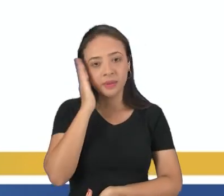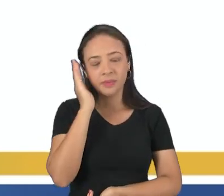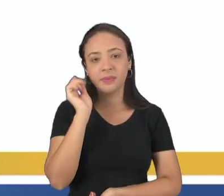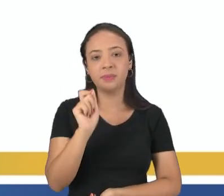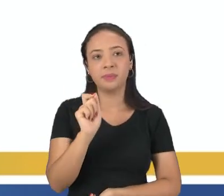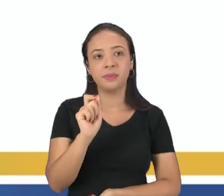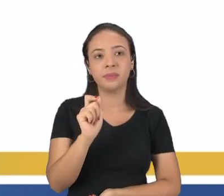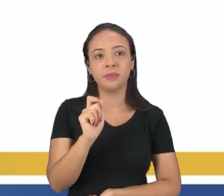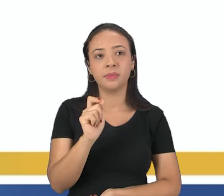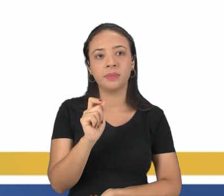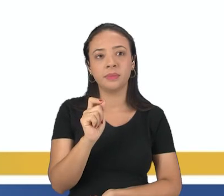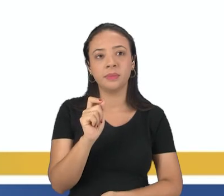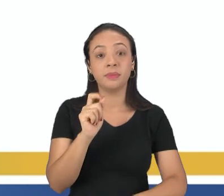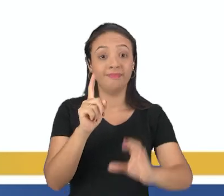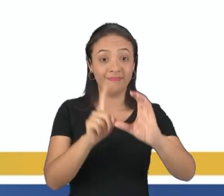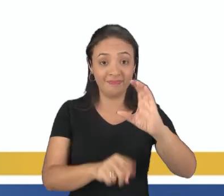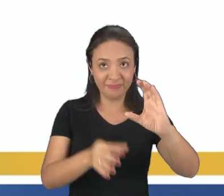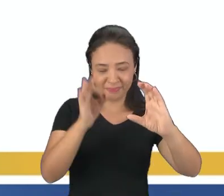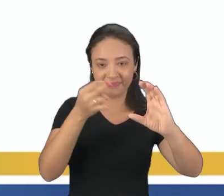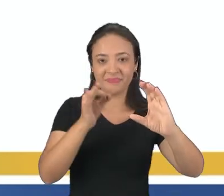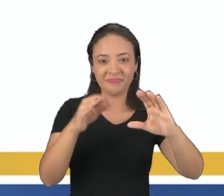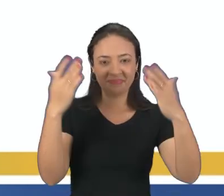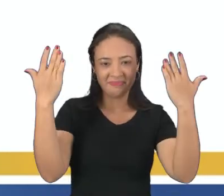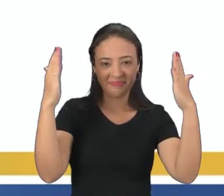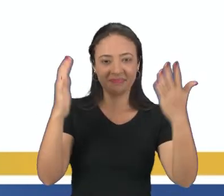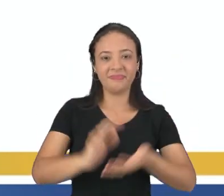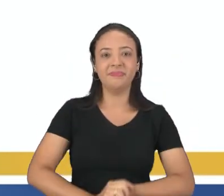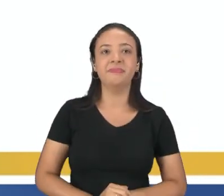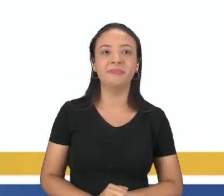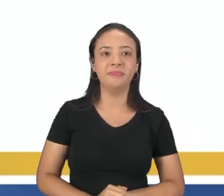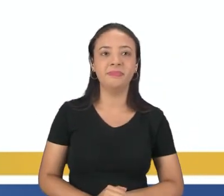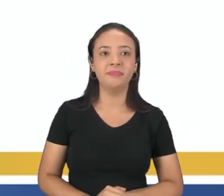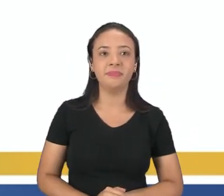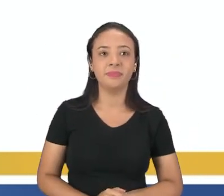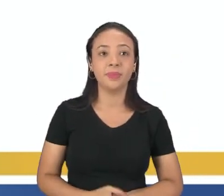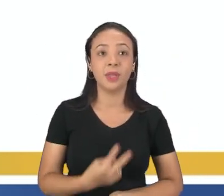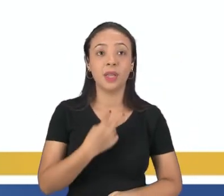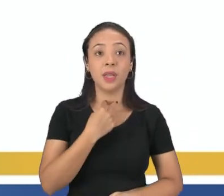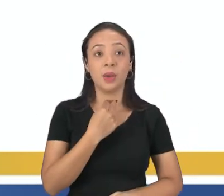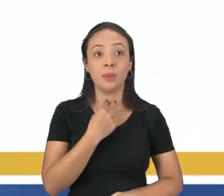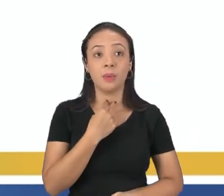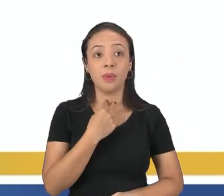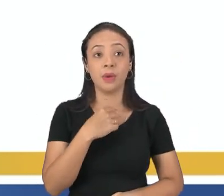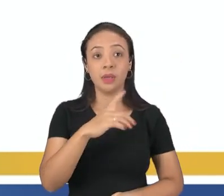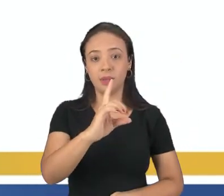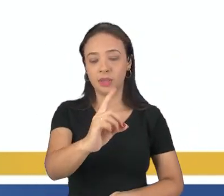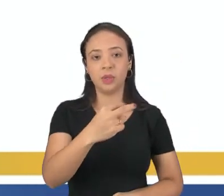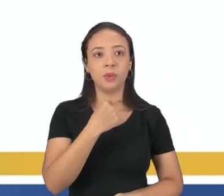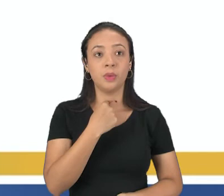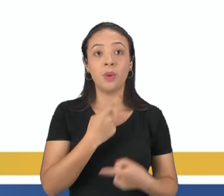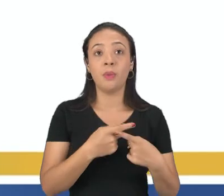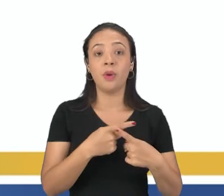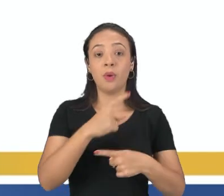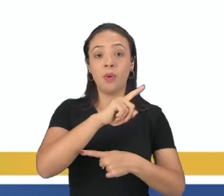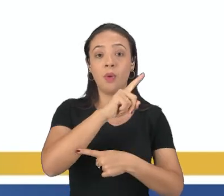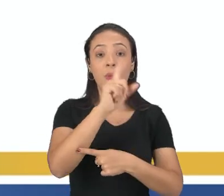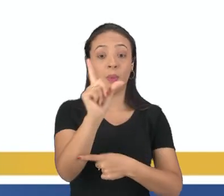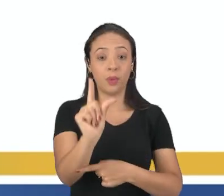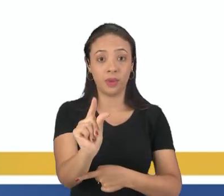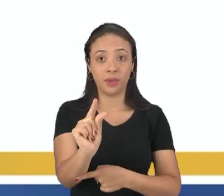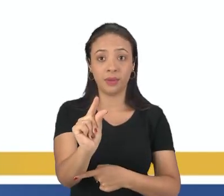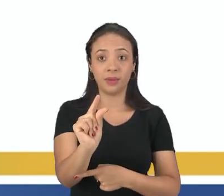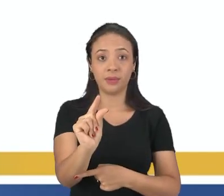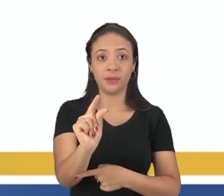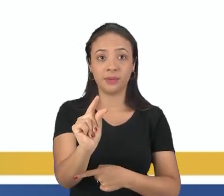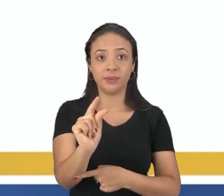nossa resposta está na letra B. Muito bem. Não pode ser a D, por quê? Porque o ponteiro menor está